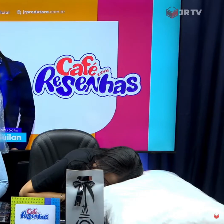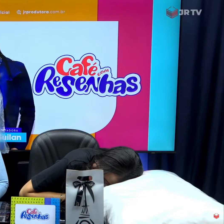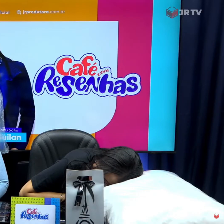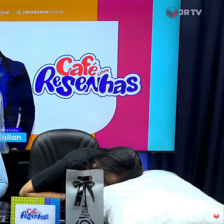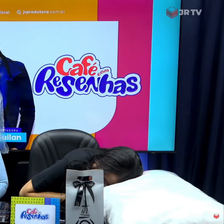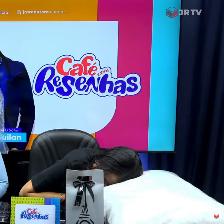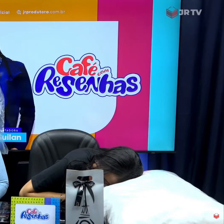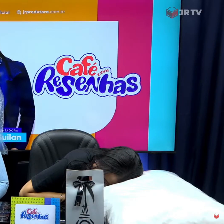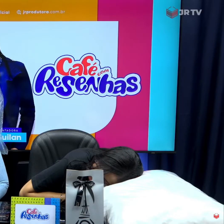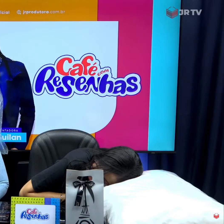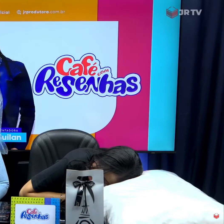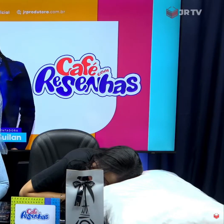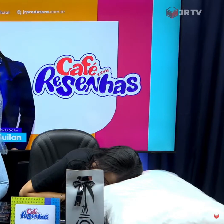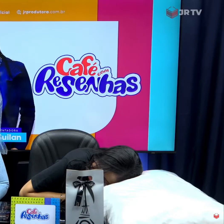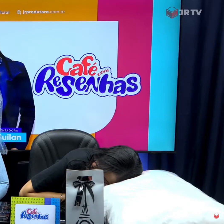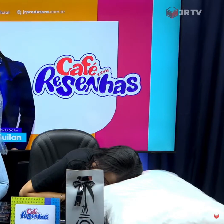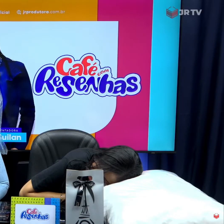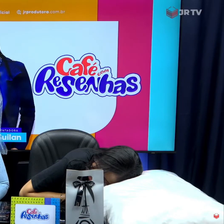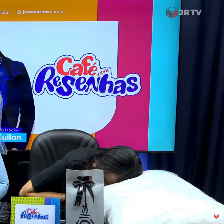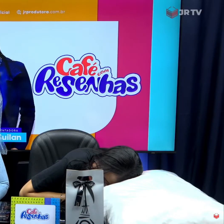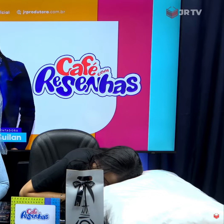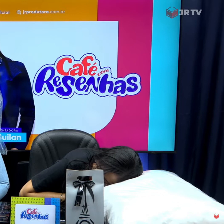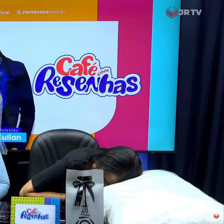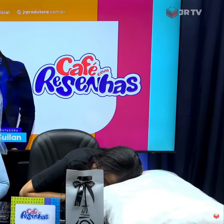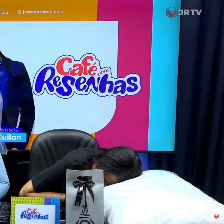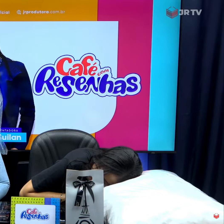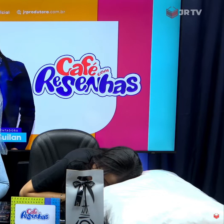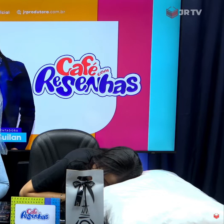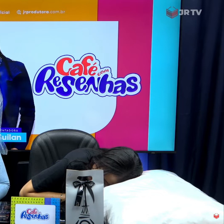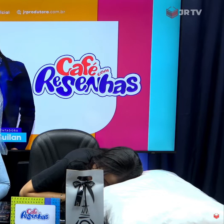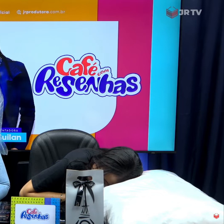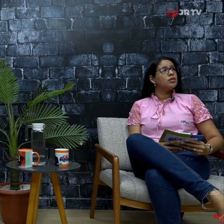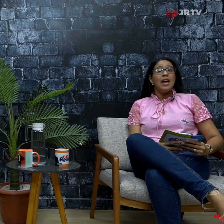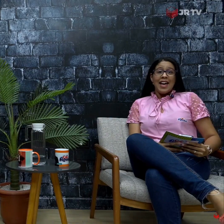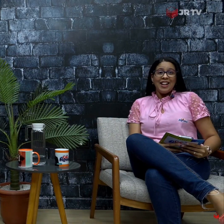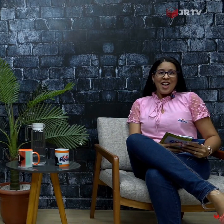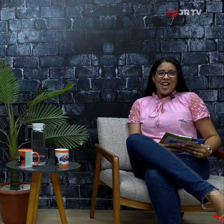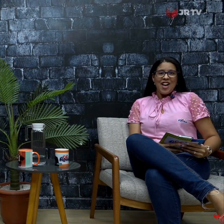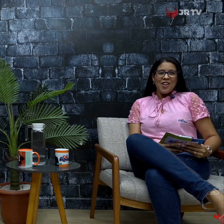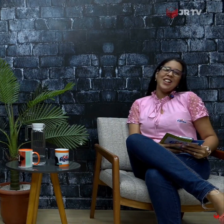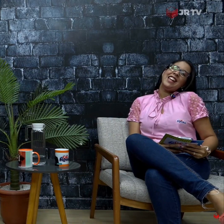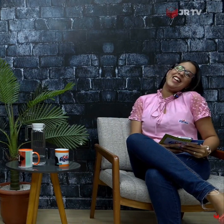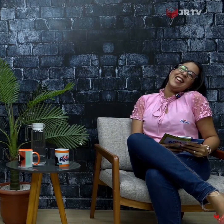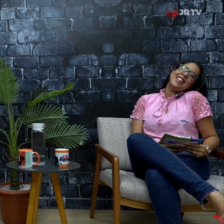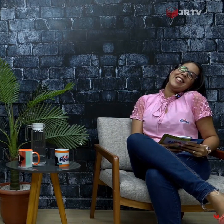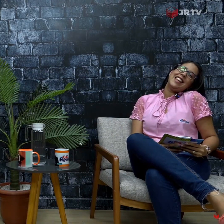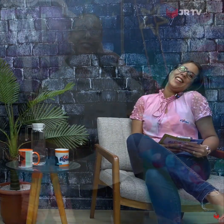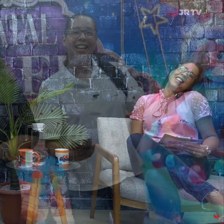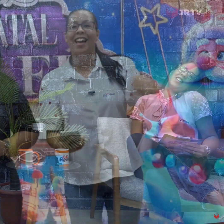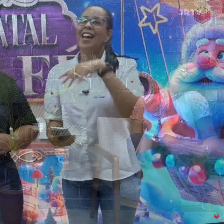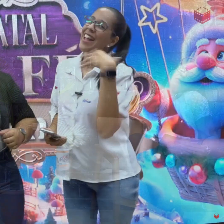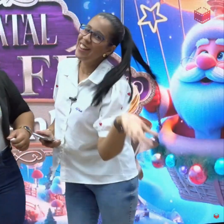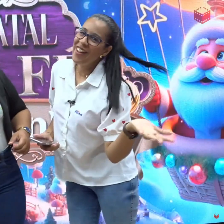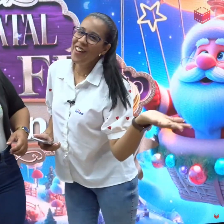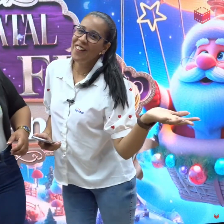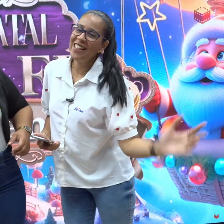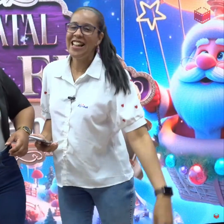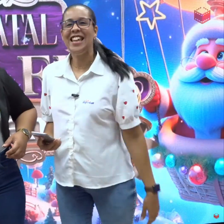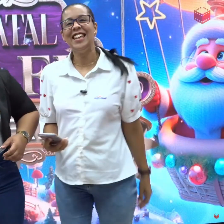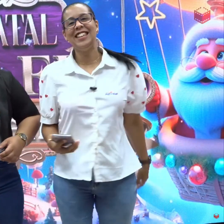Resenhas. É assim que você ronca? Credo! Hello, glitters!